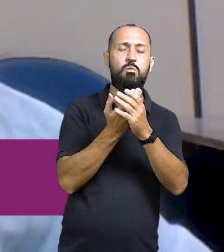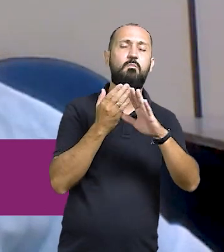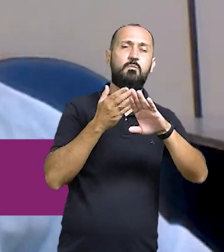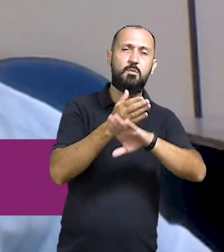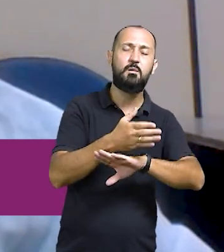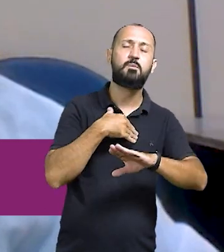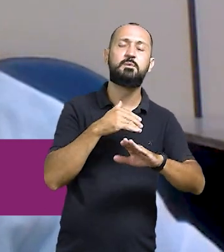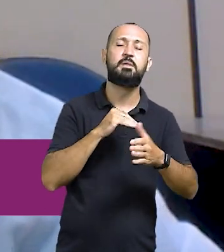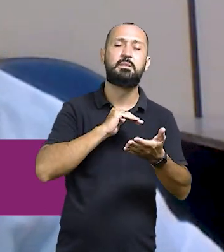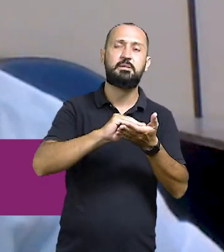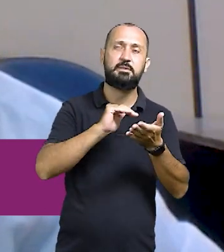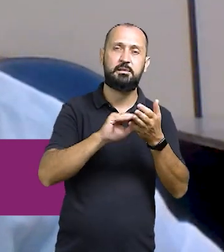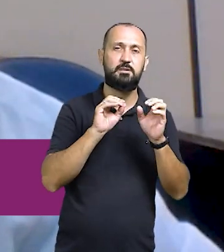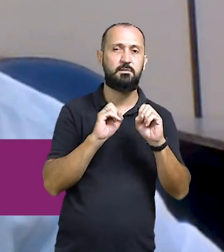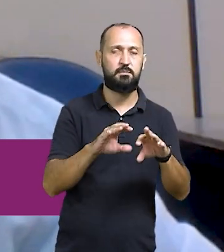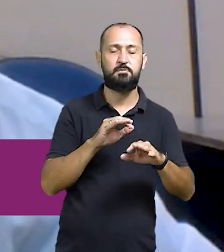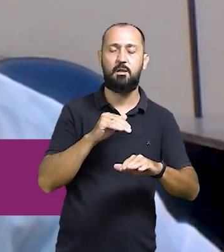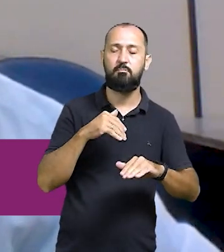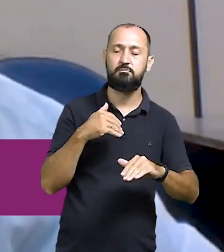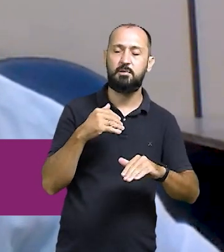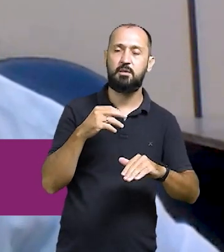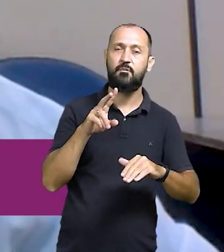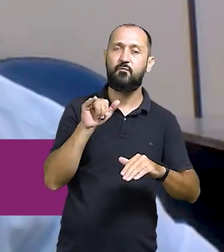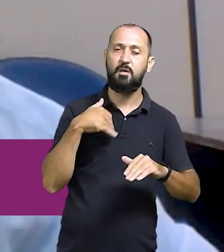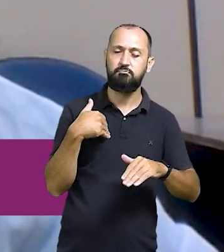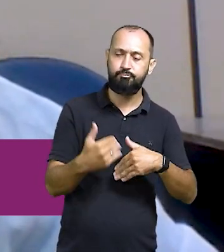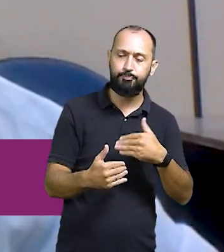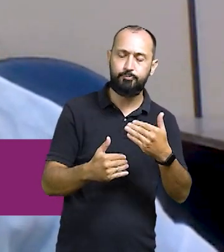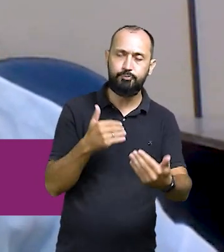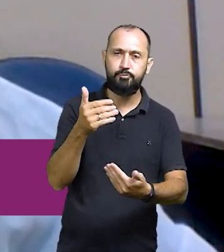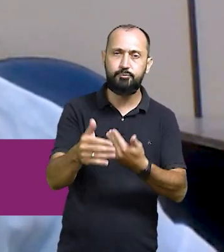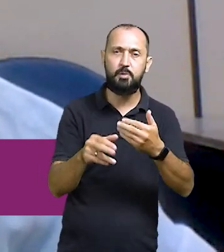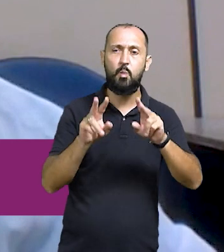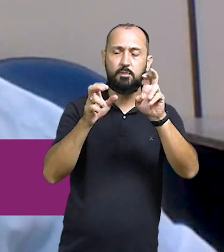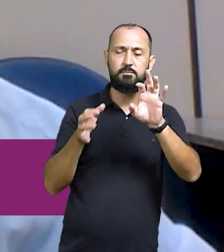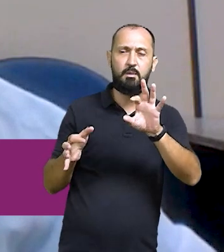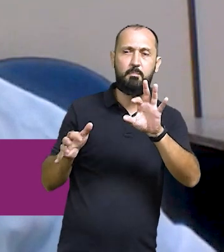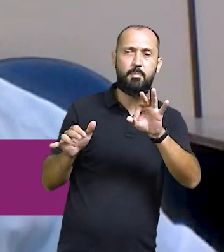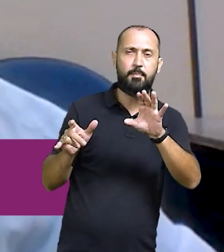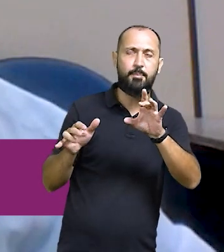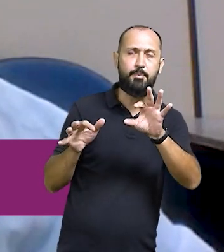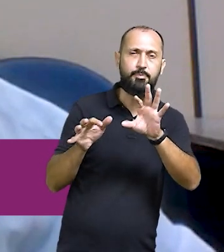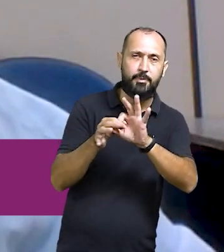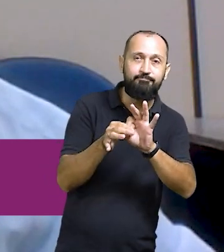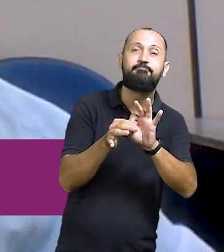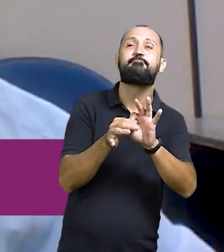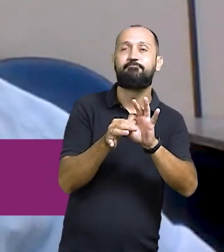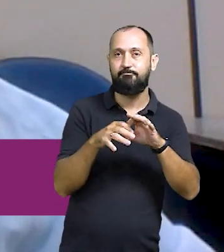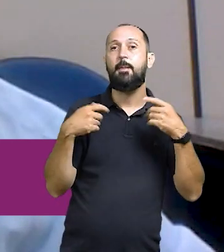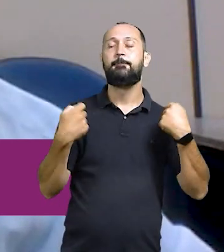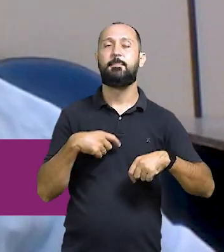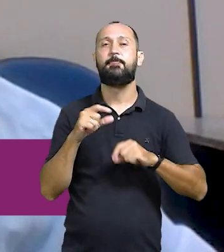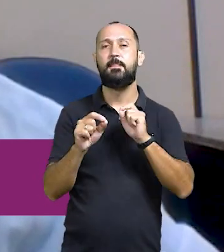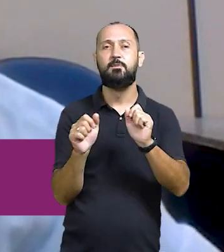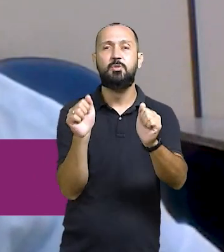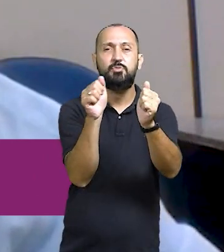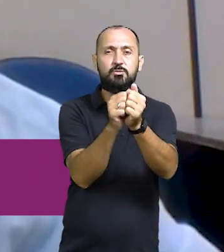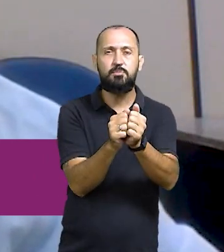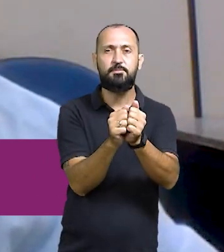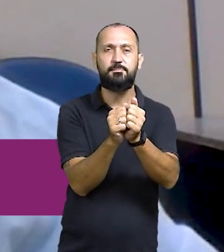fazer uma articulação transversal com a Secretaria de Educação para irmos para as escolas. E